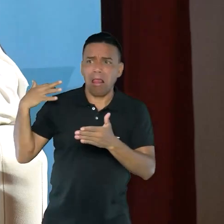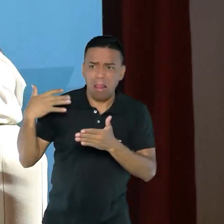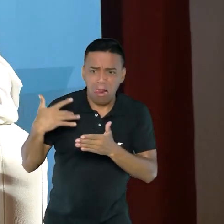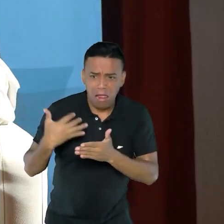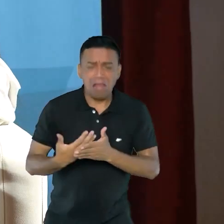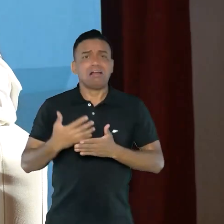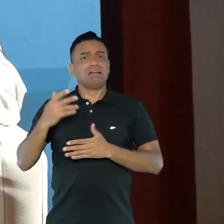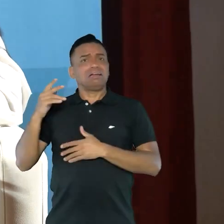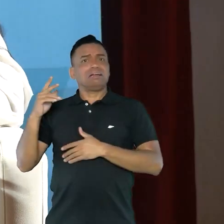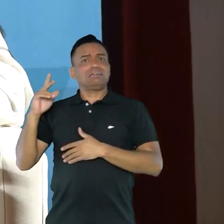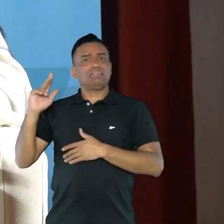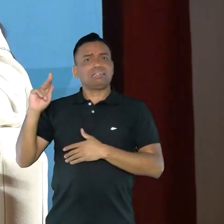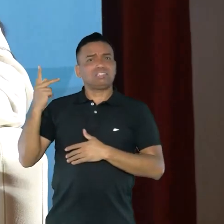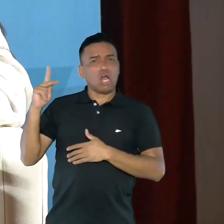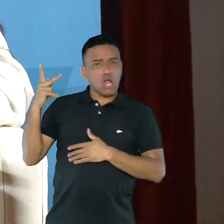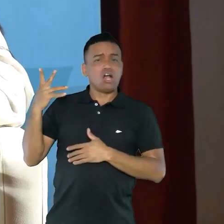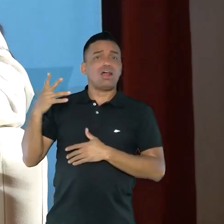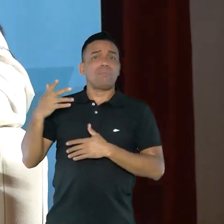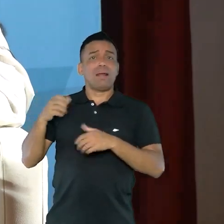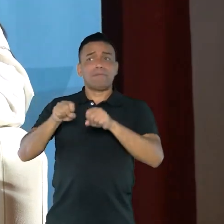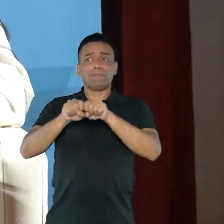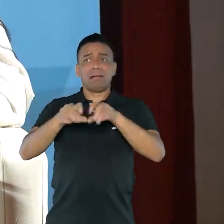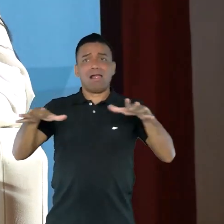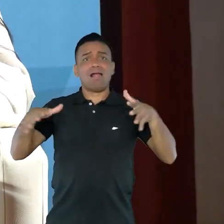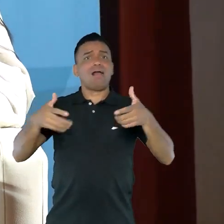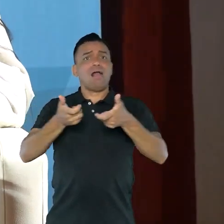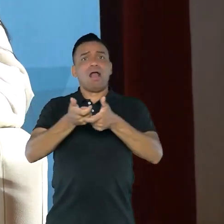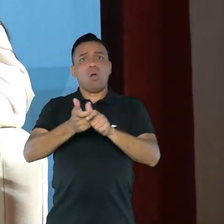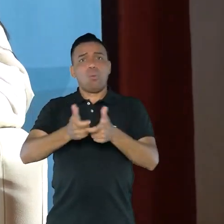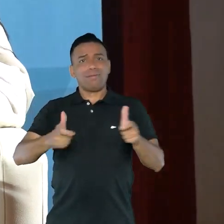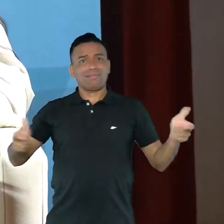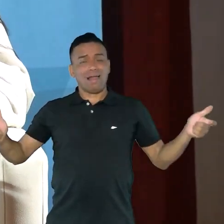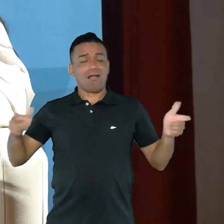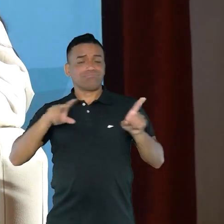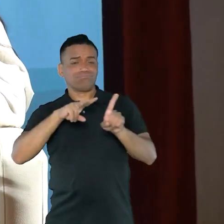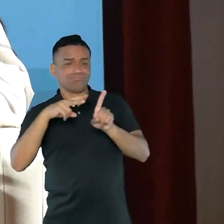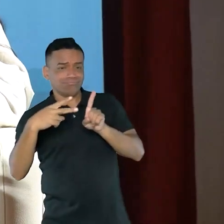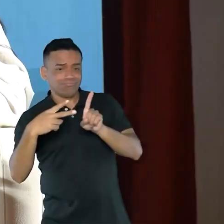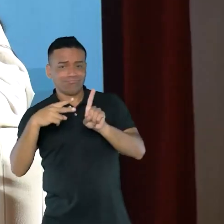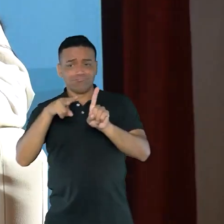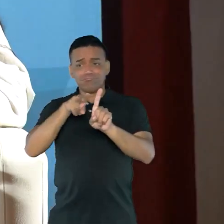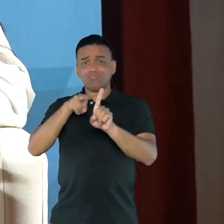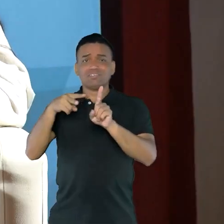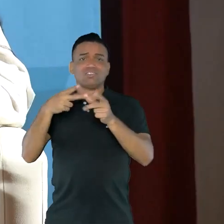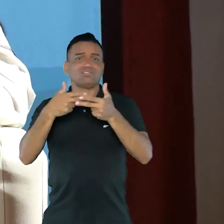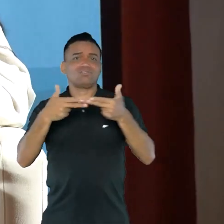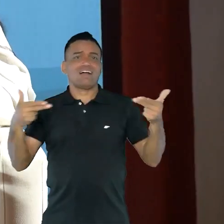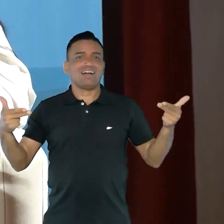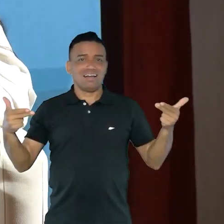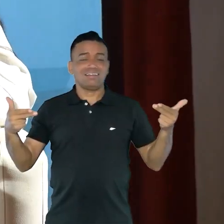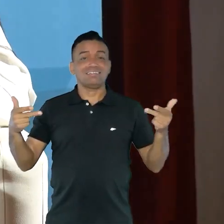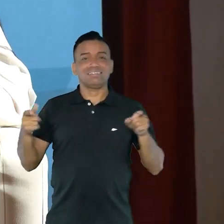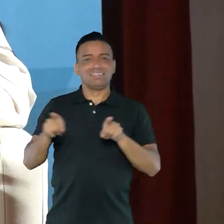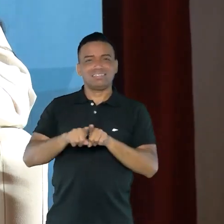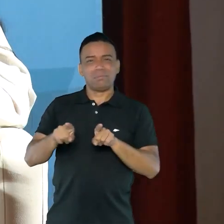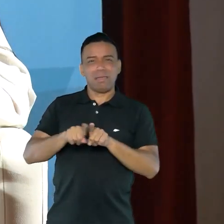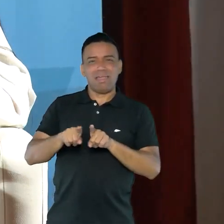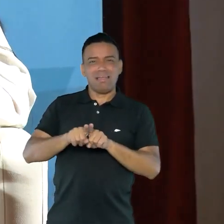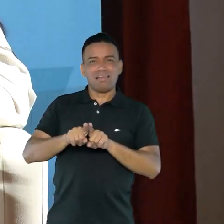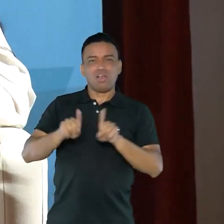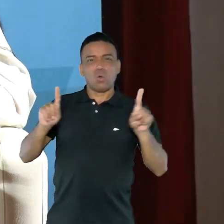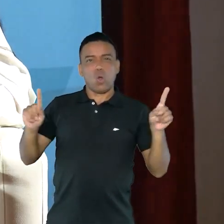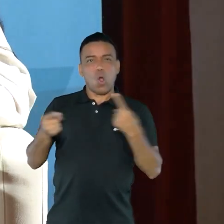lutado para justamente multiplicar as perspectivas e desmentir